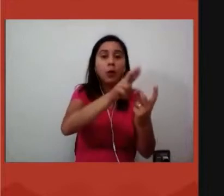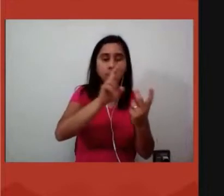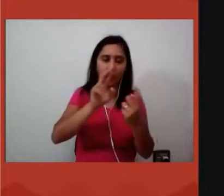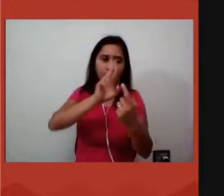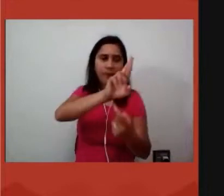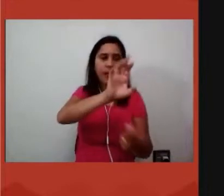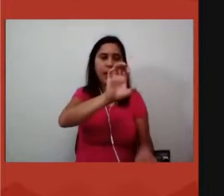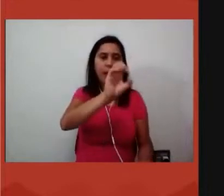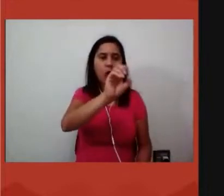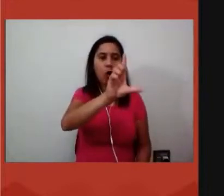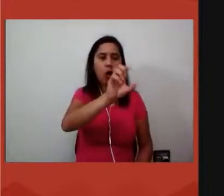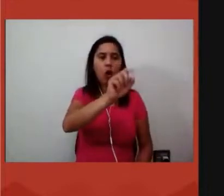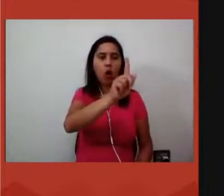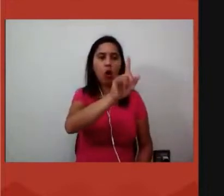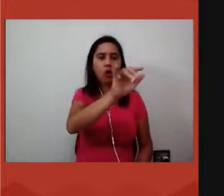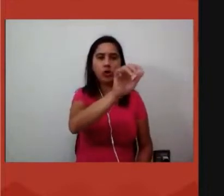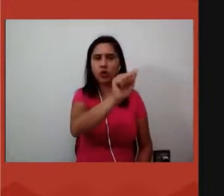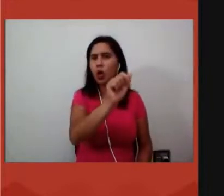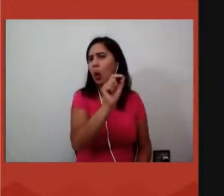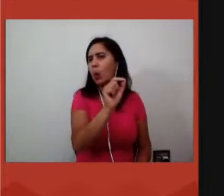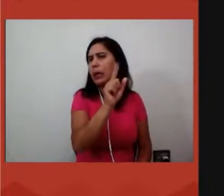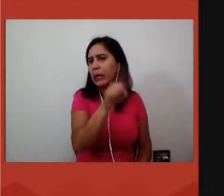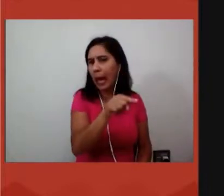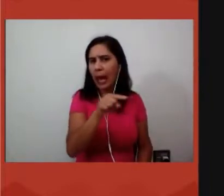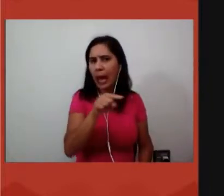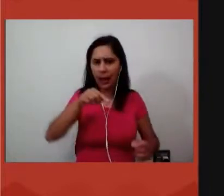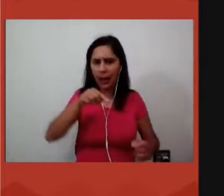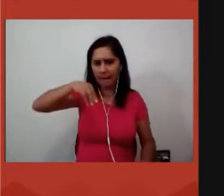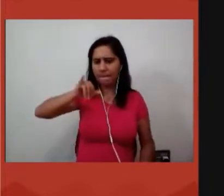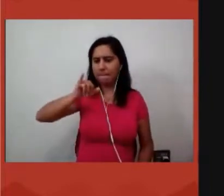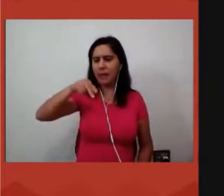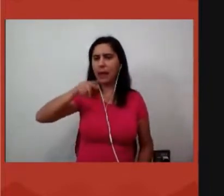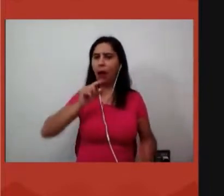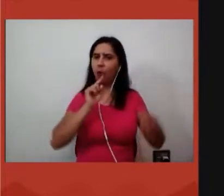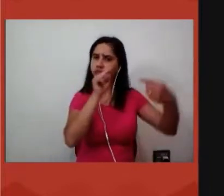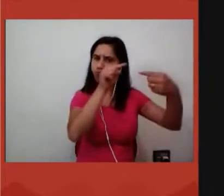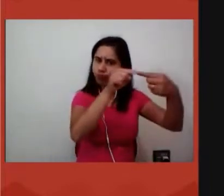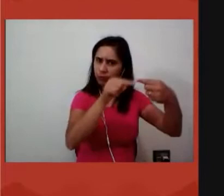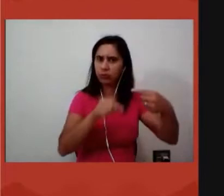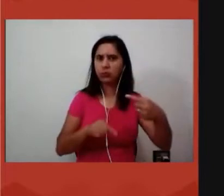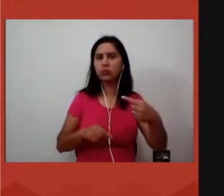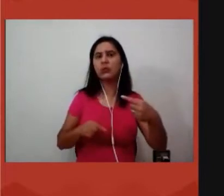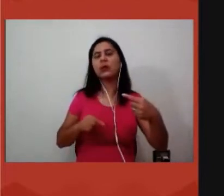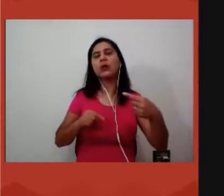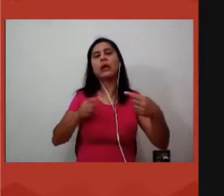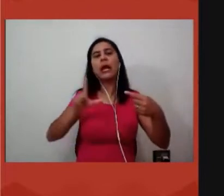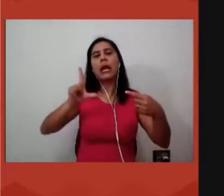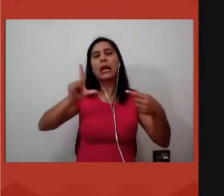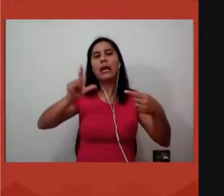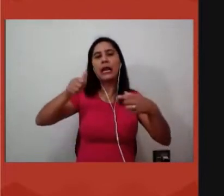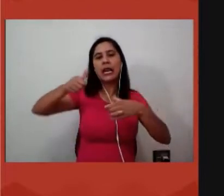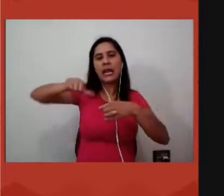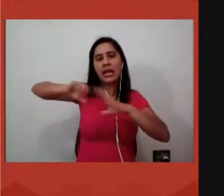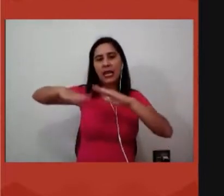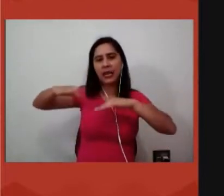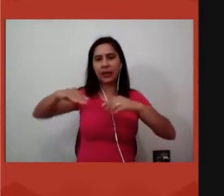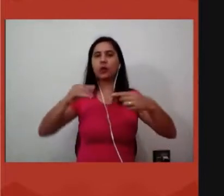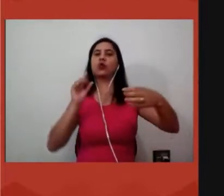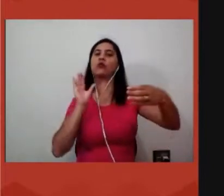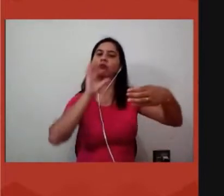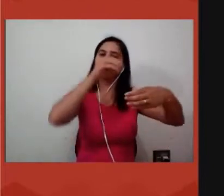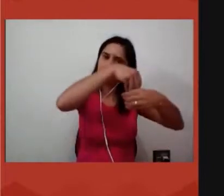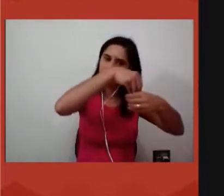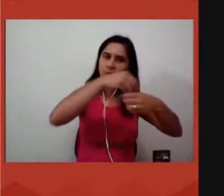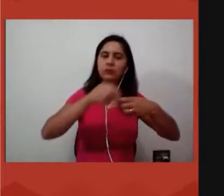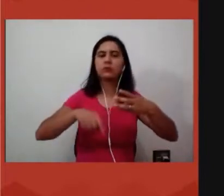reologia? E se o mingau se encaixa na reologia, o líquido se encaixa na reologia, o gato se encaixa na reologia? O que é líquido?